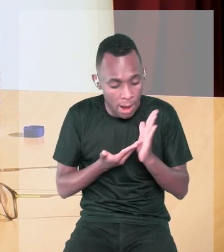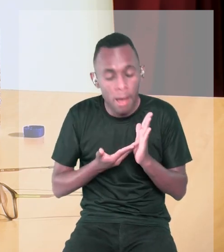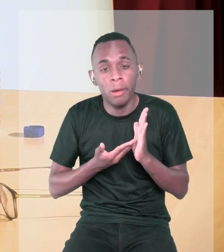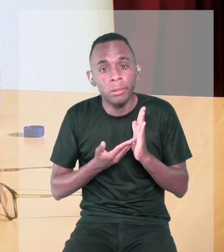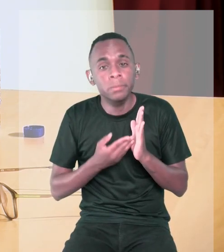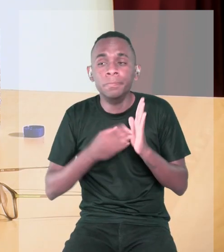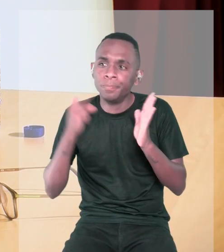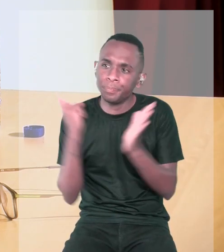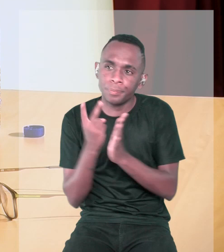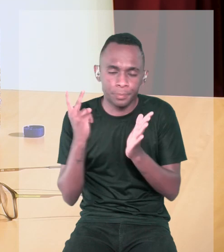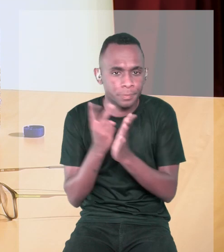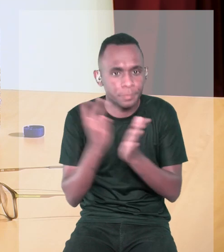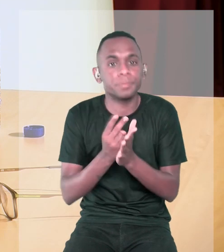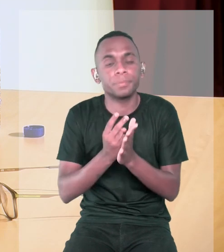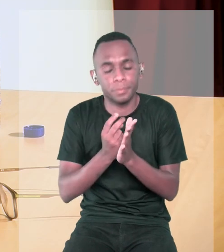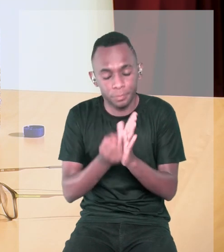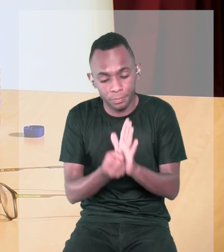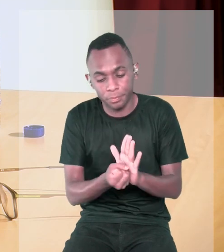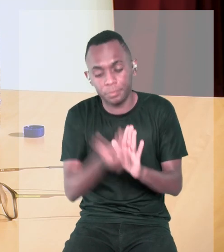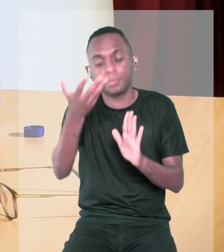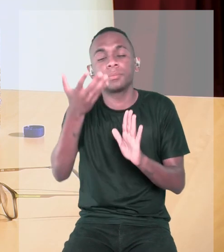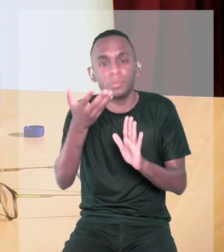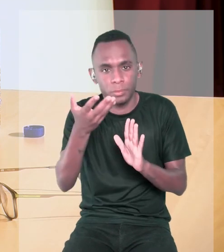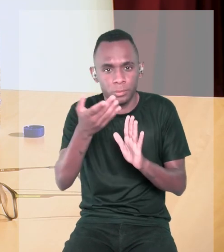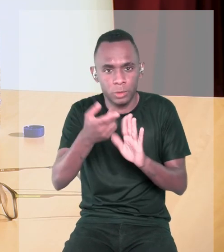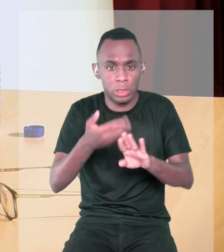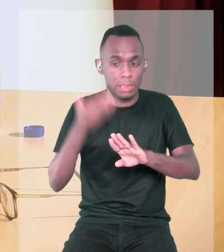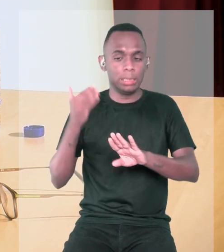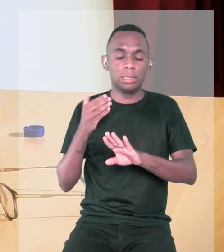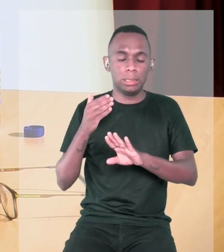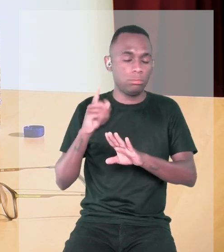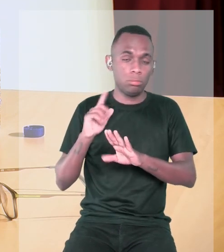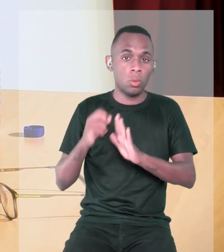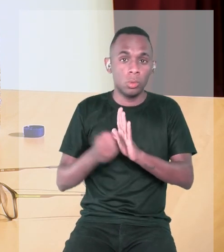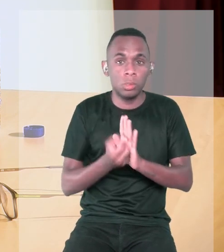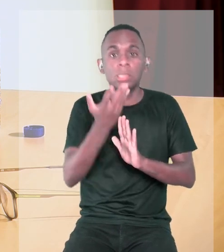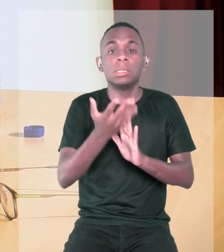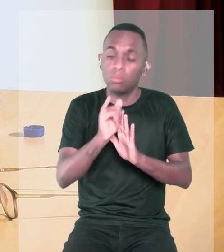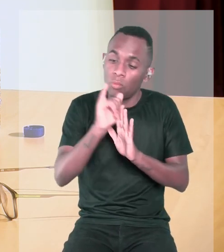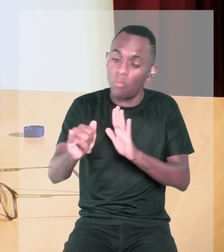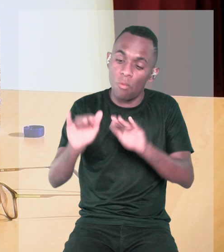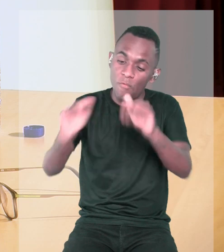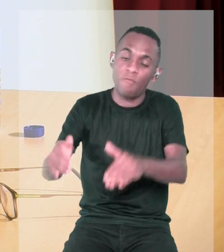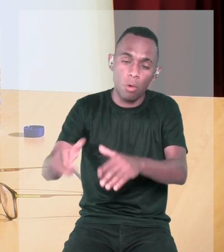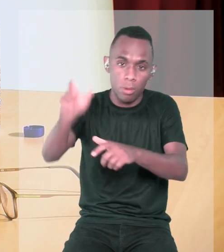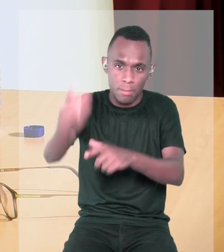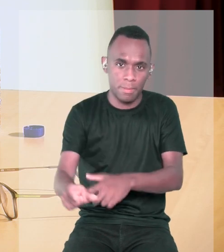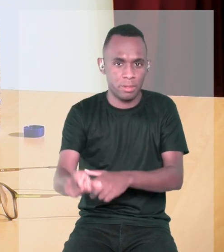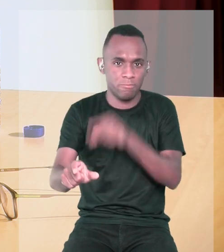Carta, aliás, é sempre já um dizer, não só um dito. Um dizer a